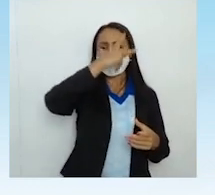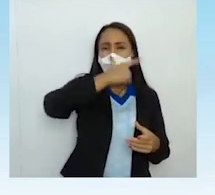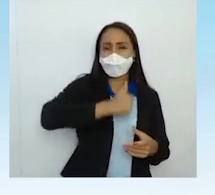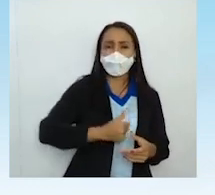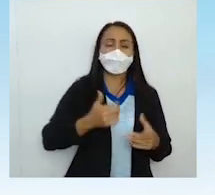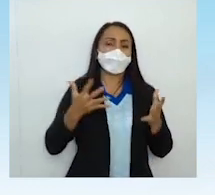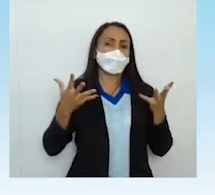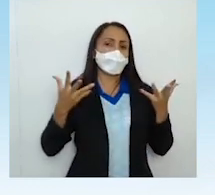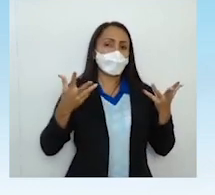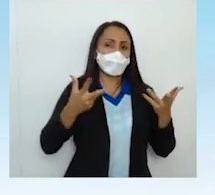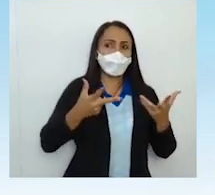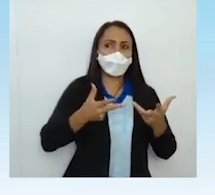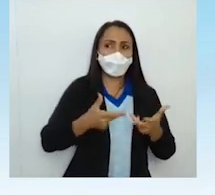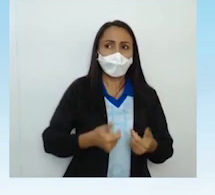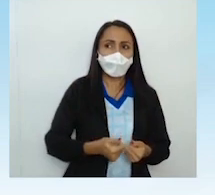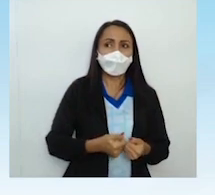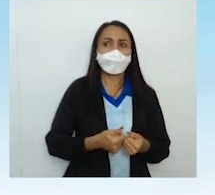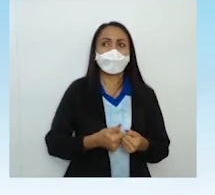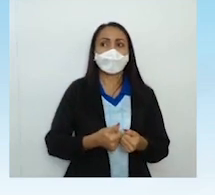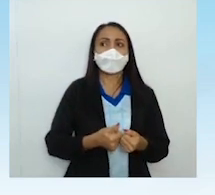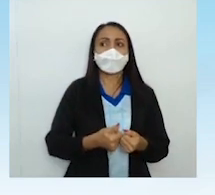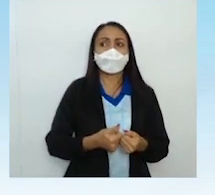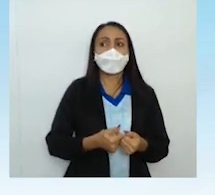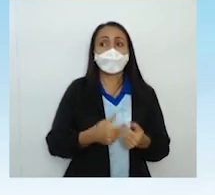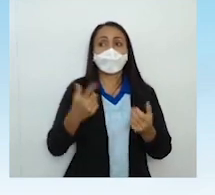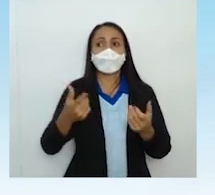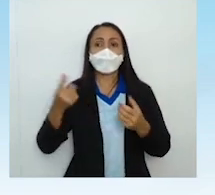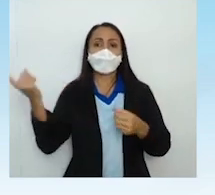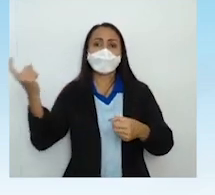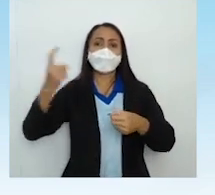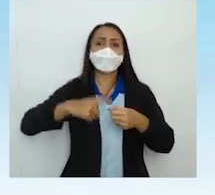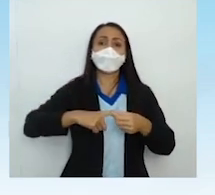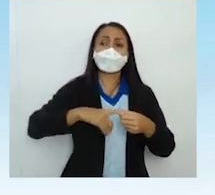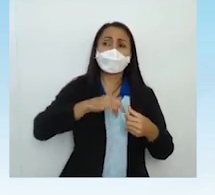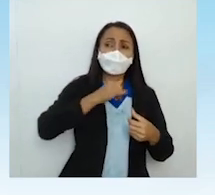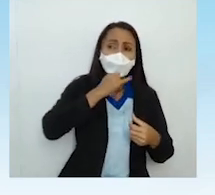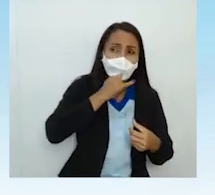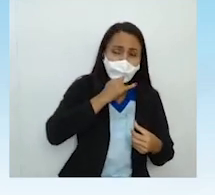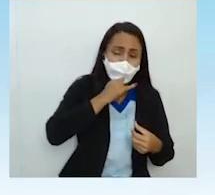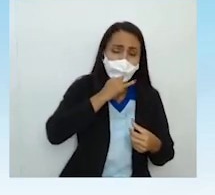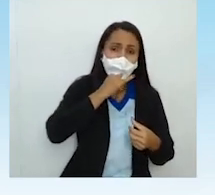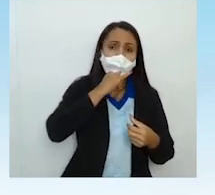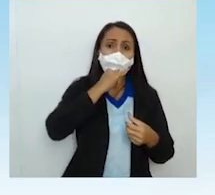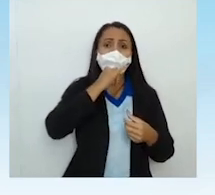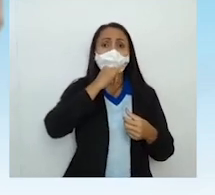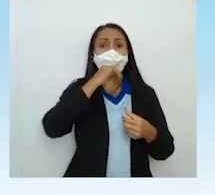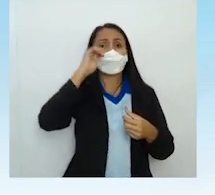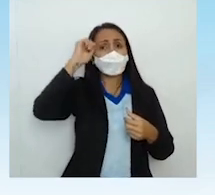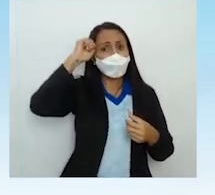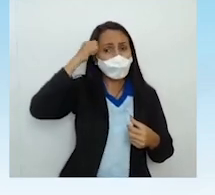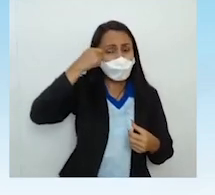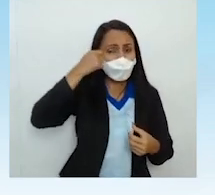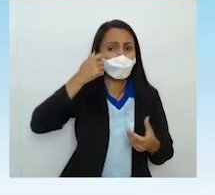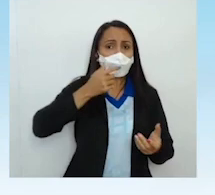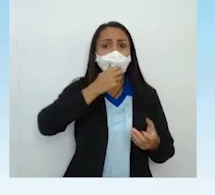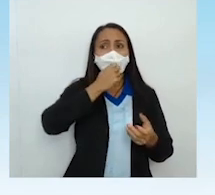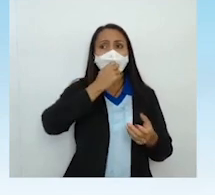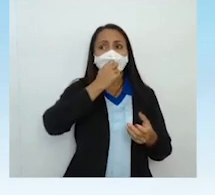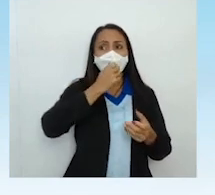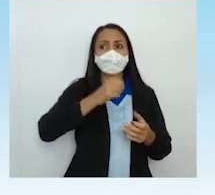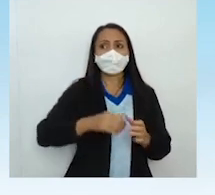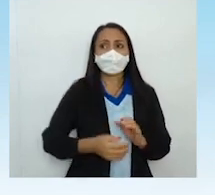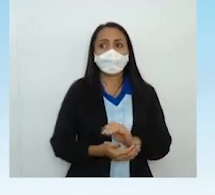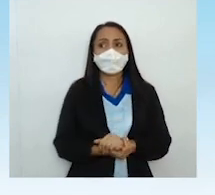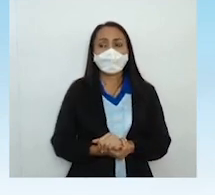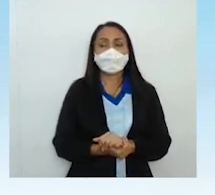maravilhoso, austero, tal, e como ele volta arrasado, destruído pela escravidão. Ele